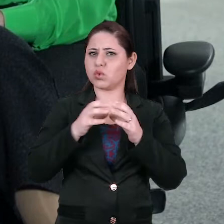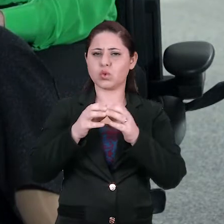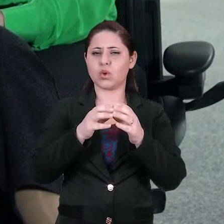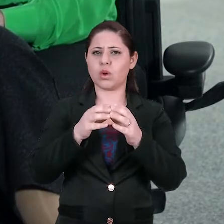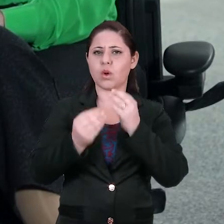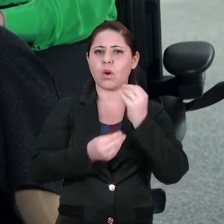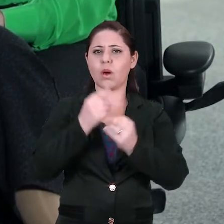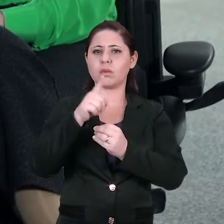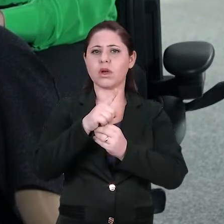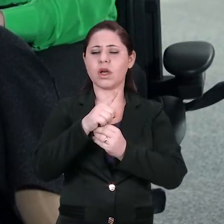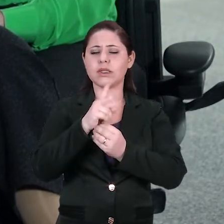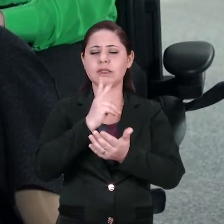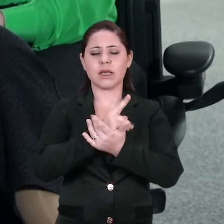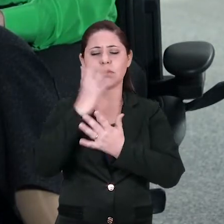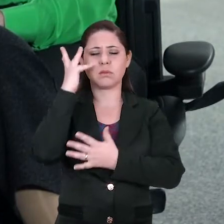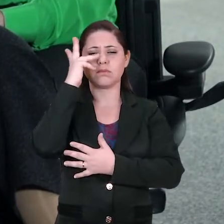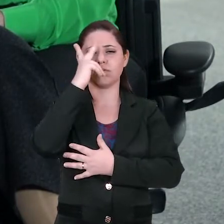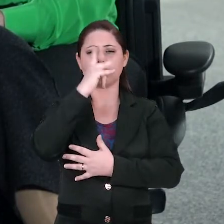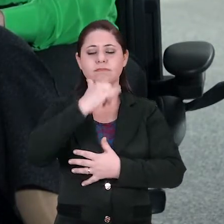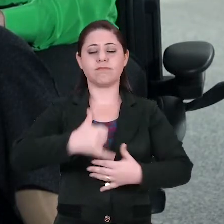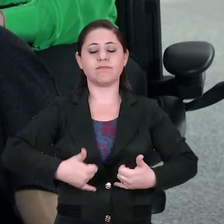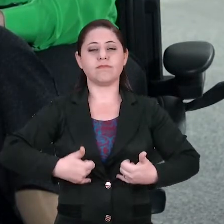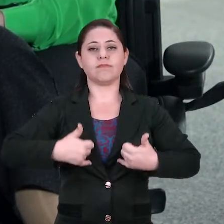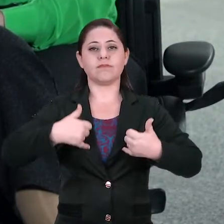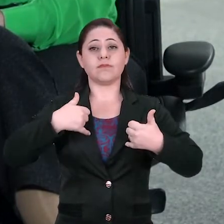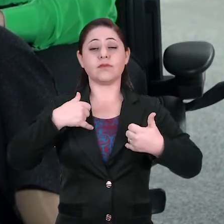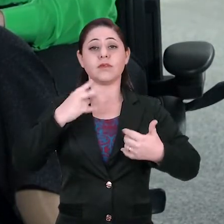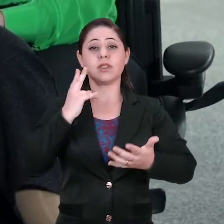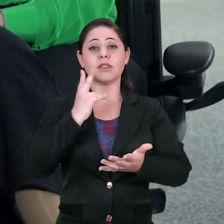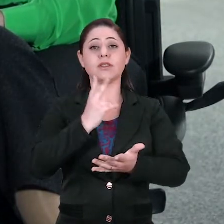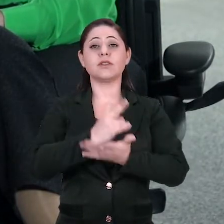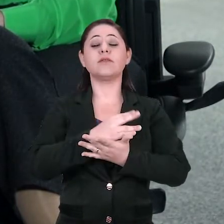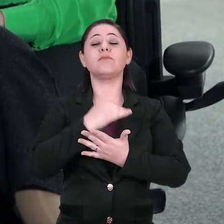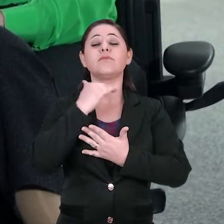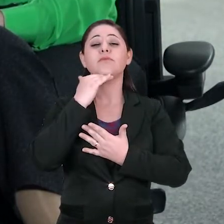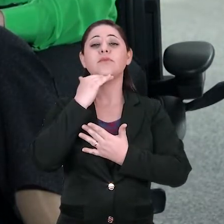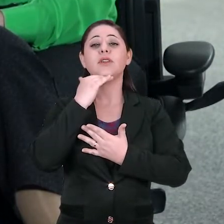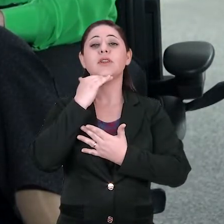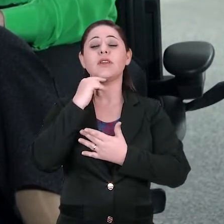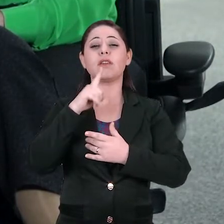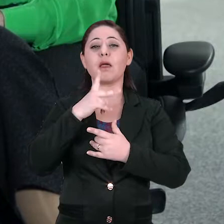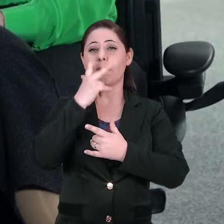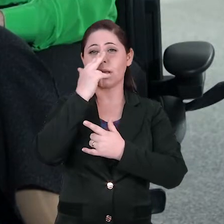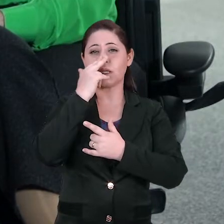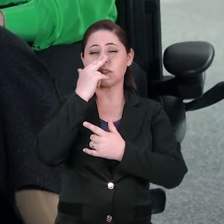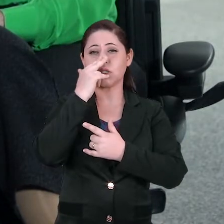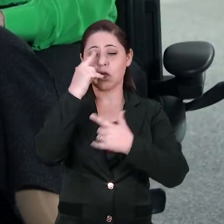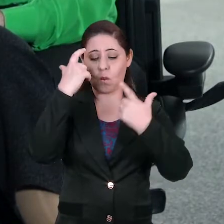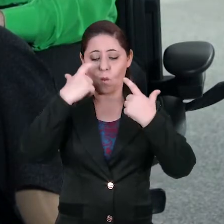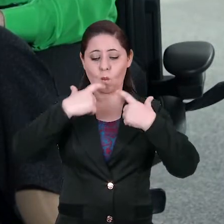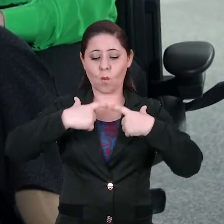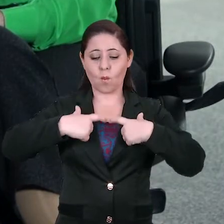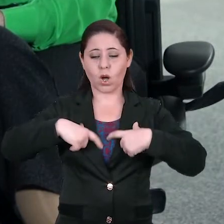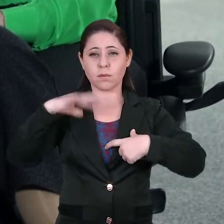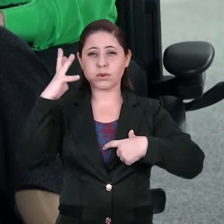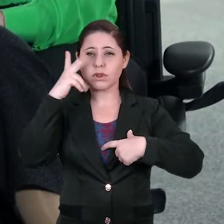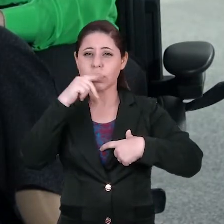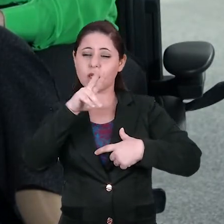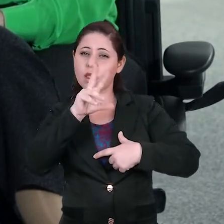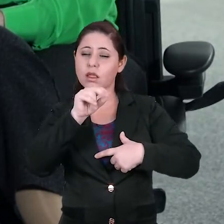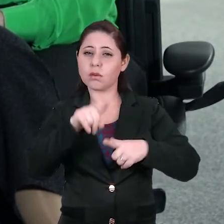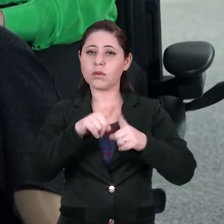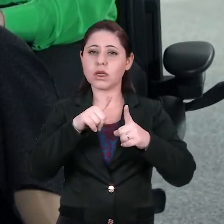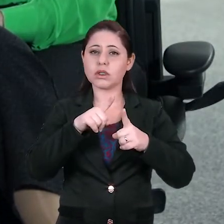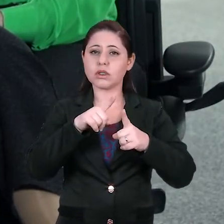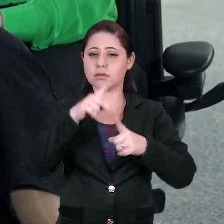em forma, bonita, altiva e tendo essa elegância, que não é só elegância física, mas essa elegância no agir,